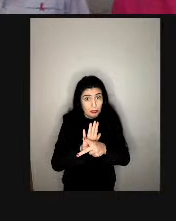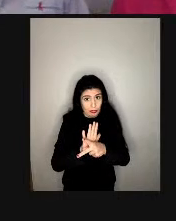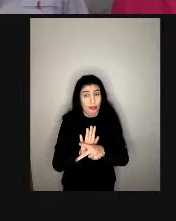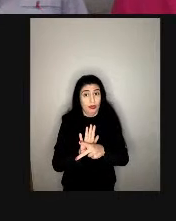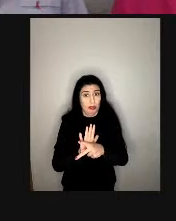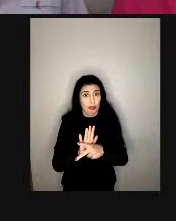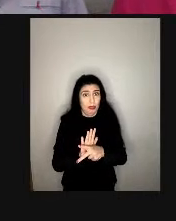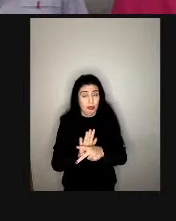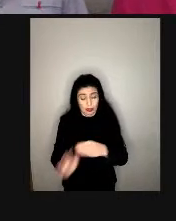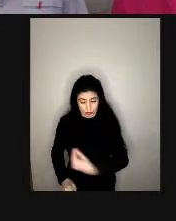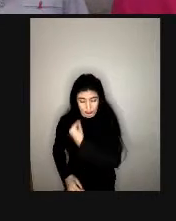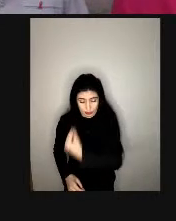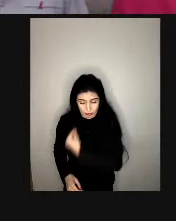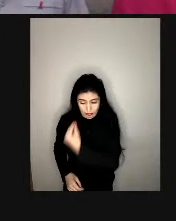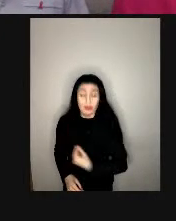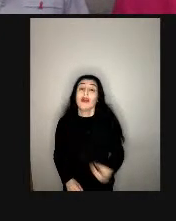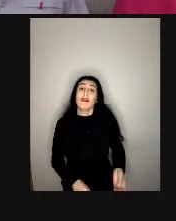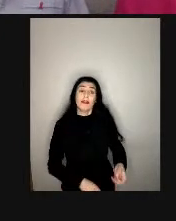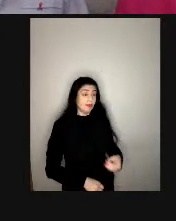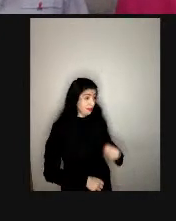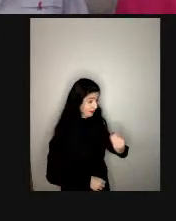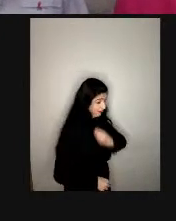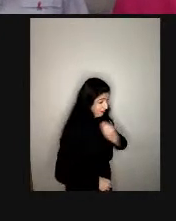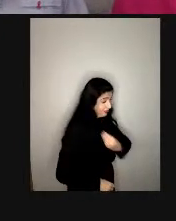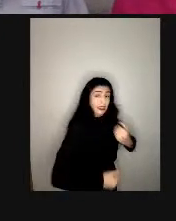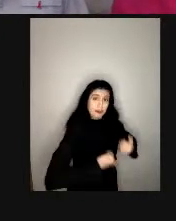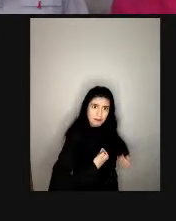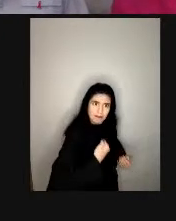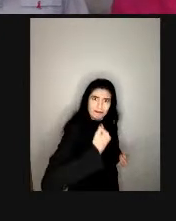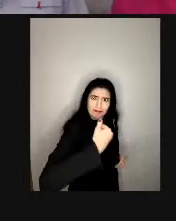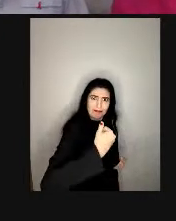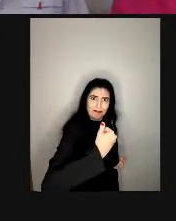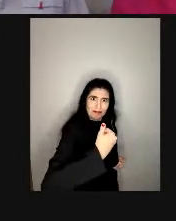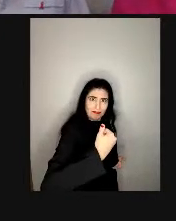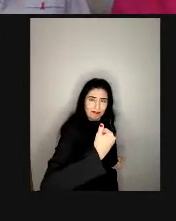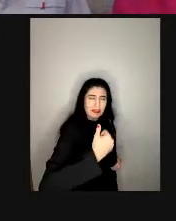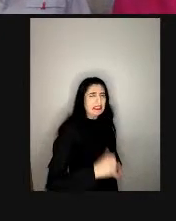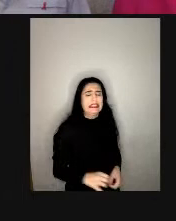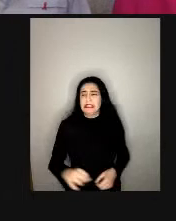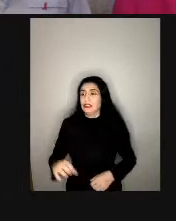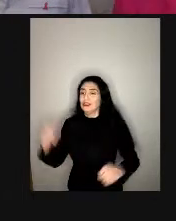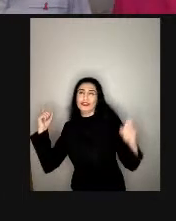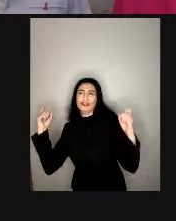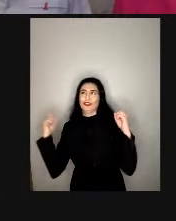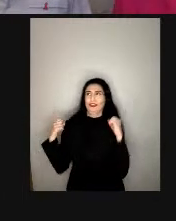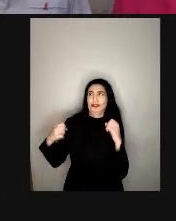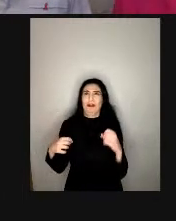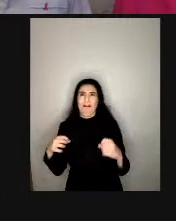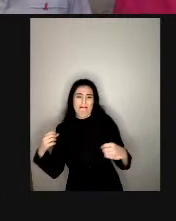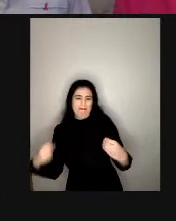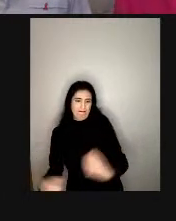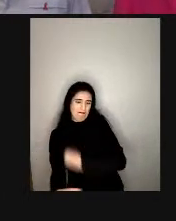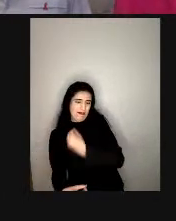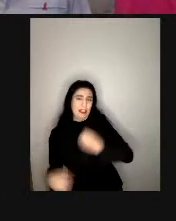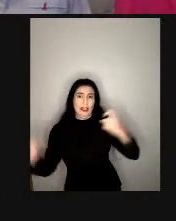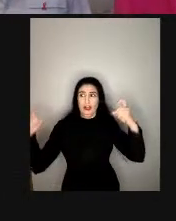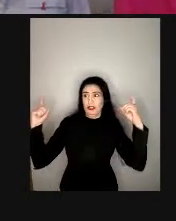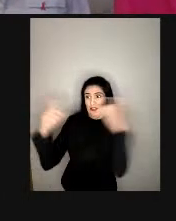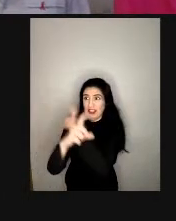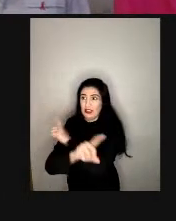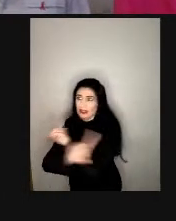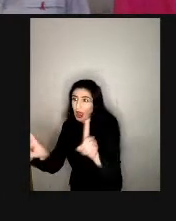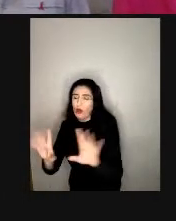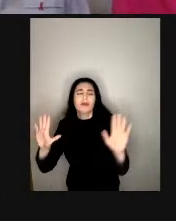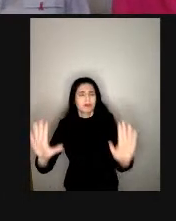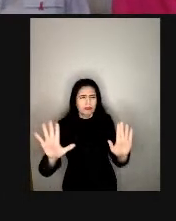budista, uma vida saudável não quer dizer estar livre de dificuldades, mas sim ter a força para enfrentar e